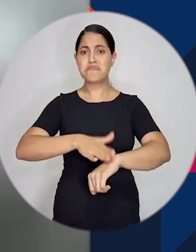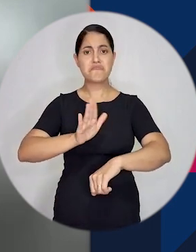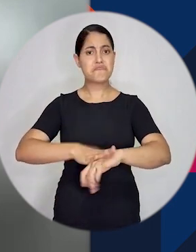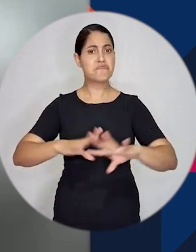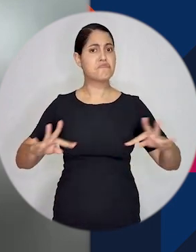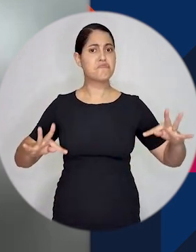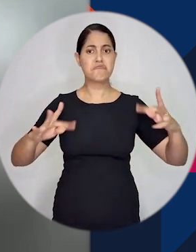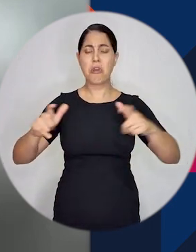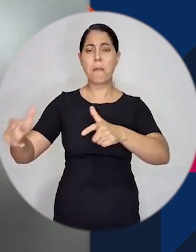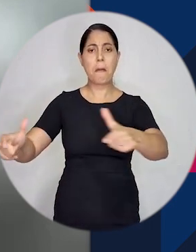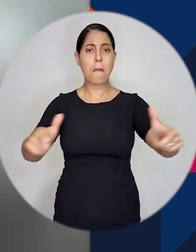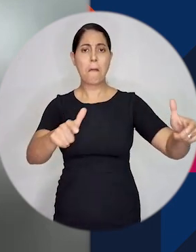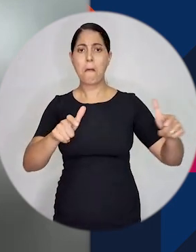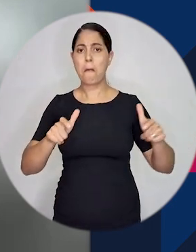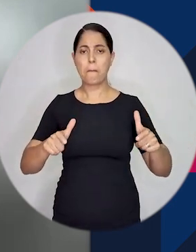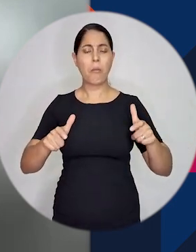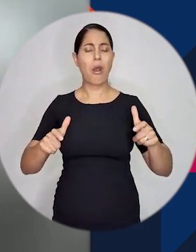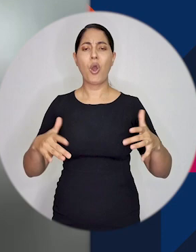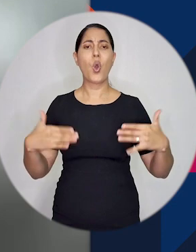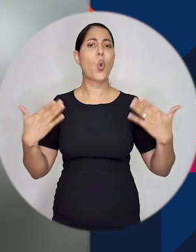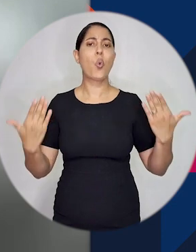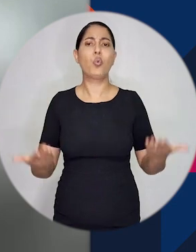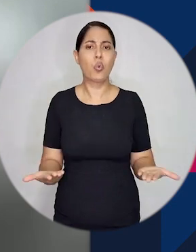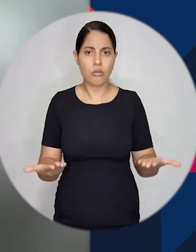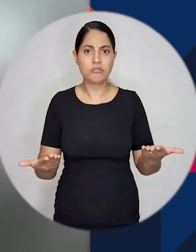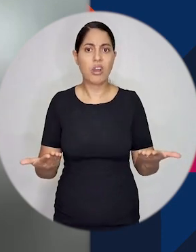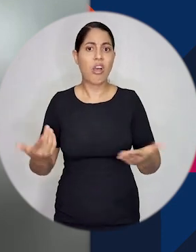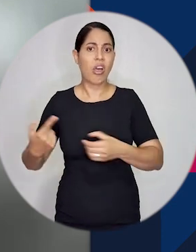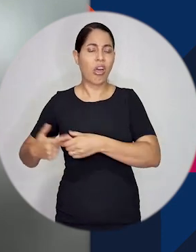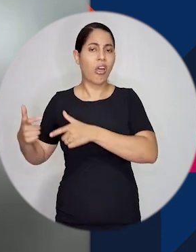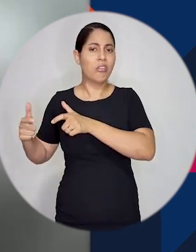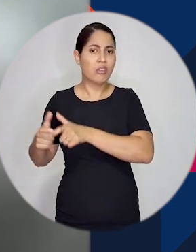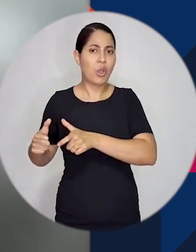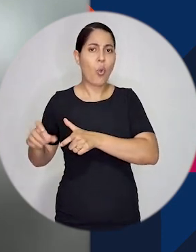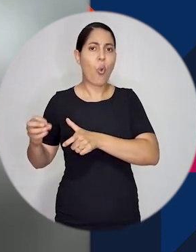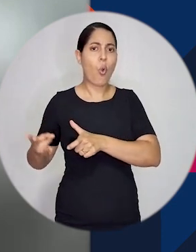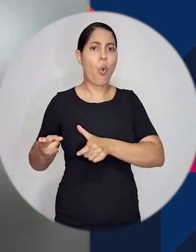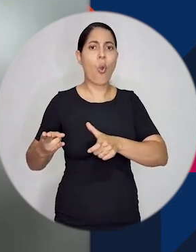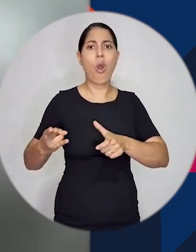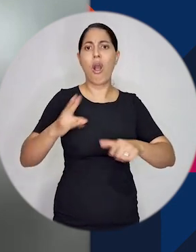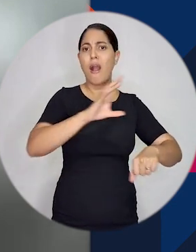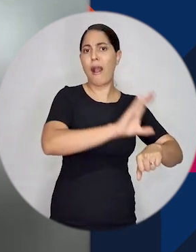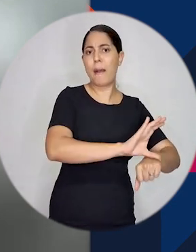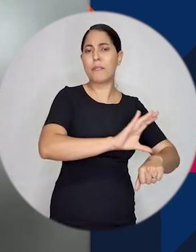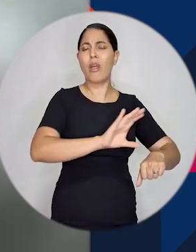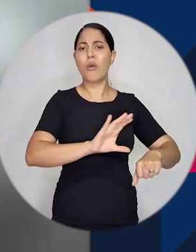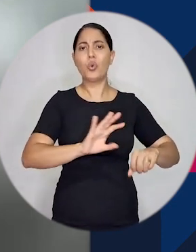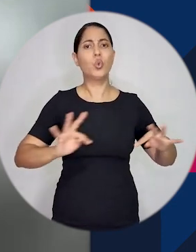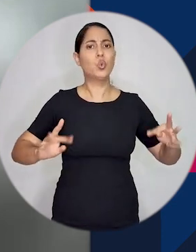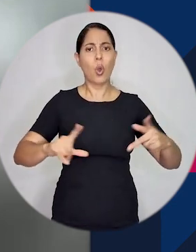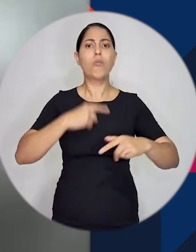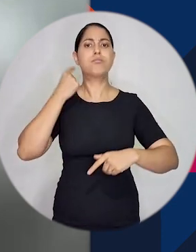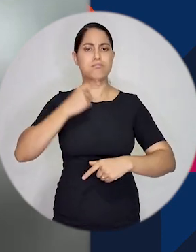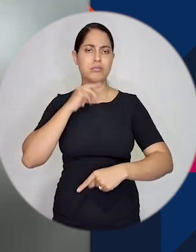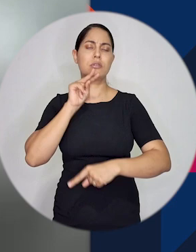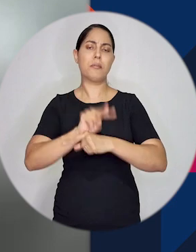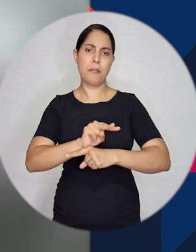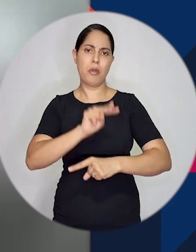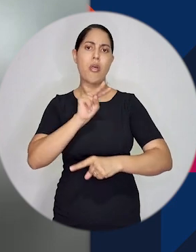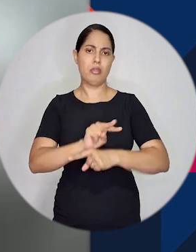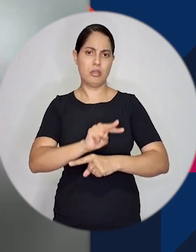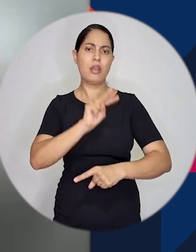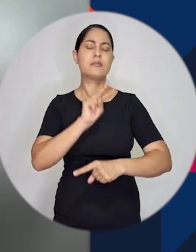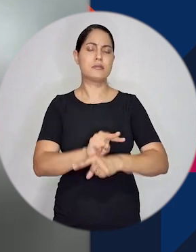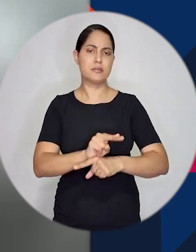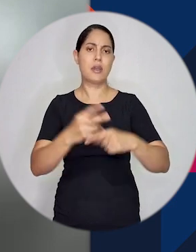em todas as circunstâncias, em todos os lugares, independente de ser no interior ou na capital, a advocacia deve